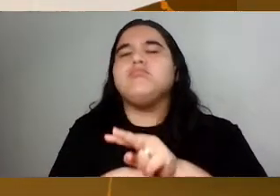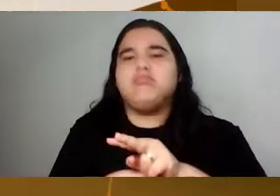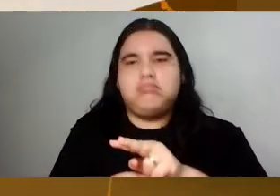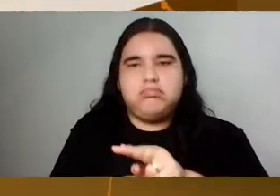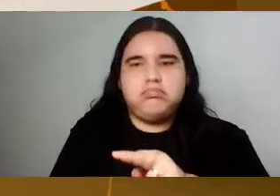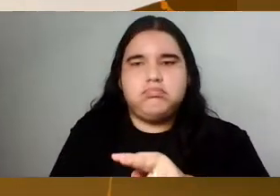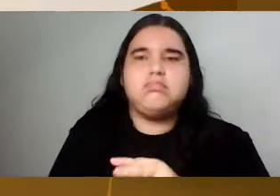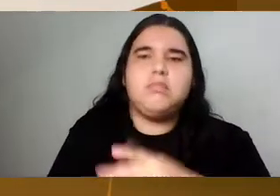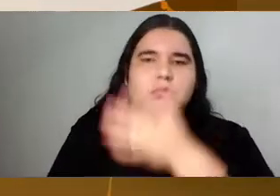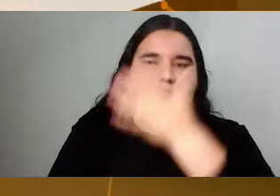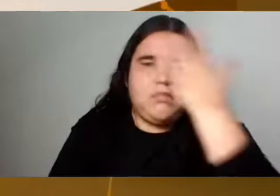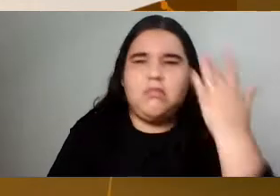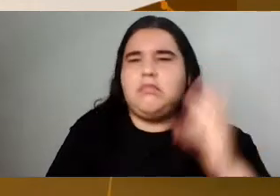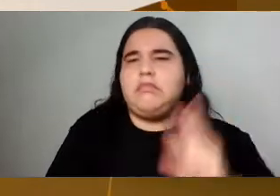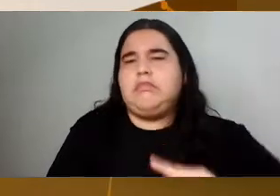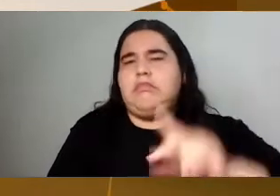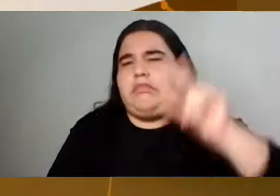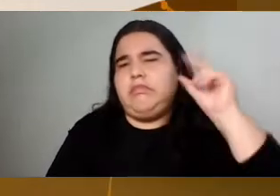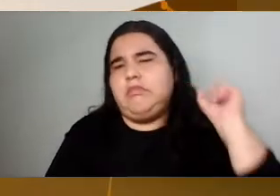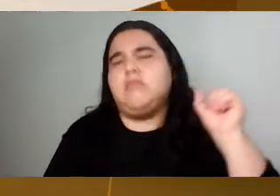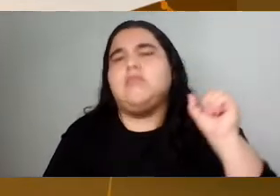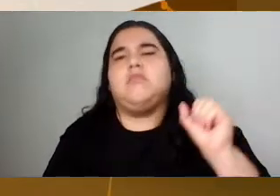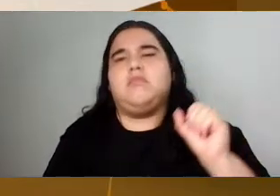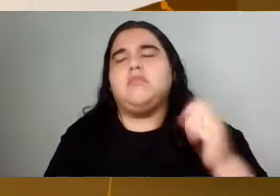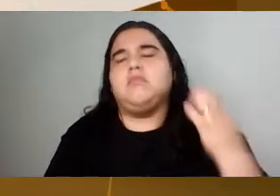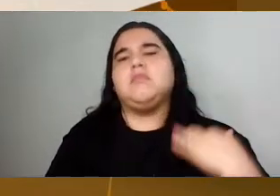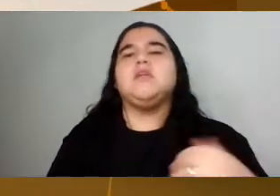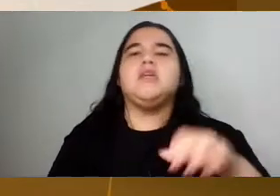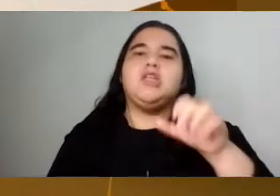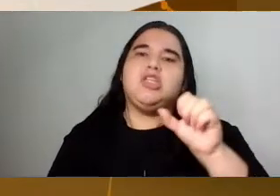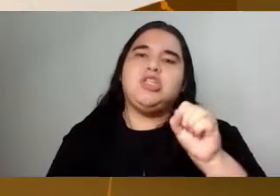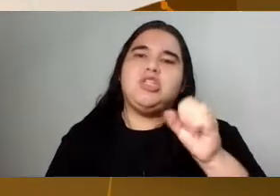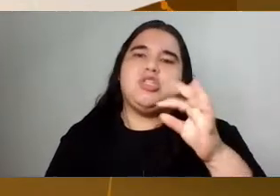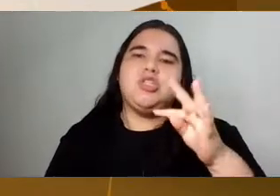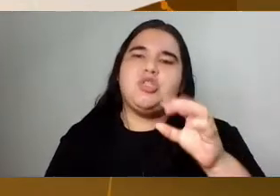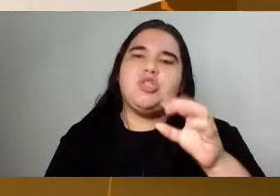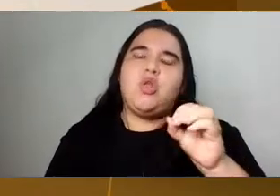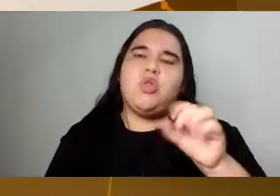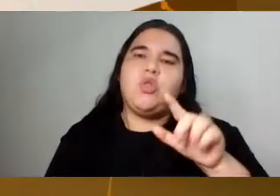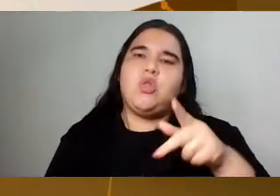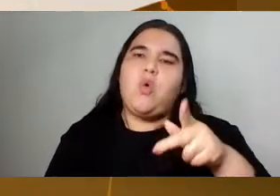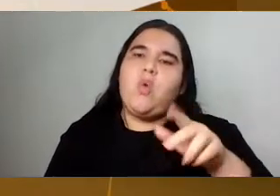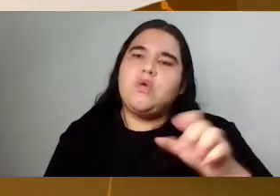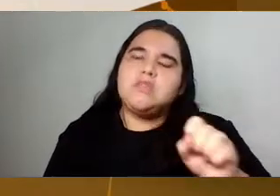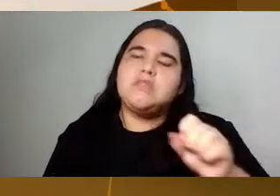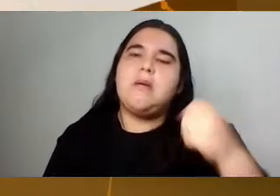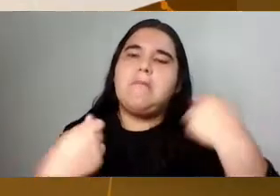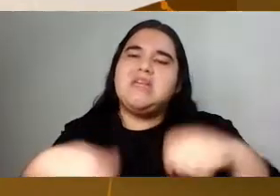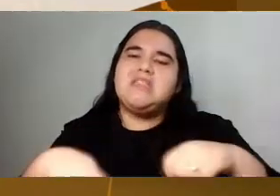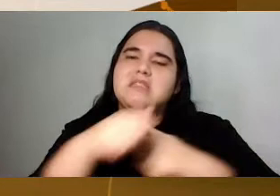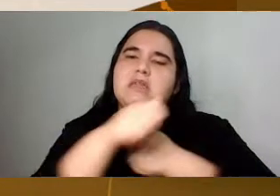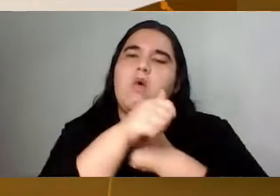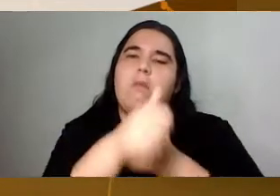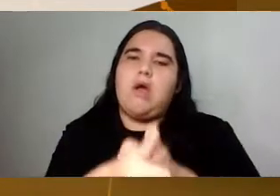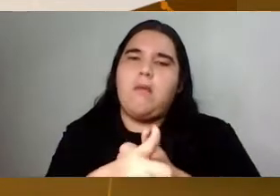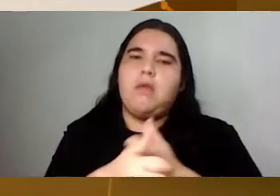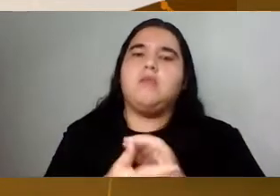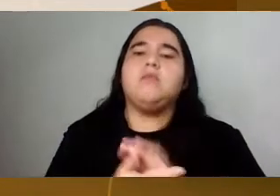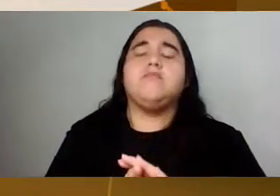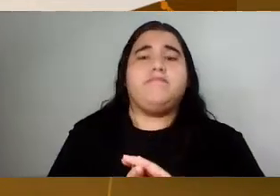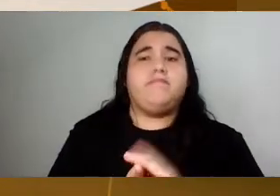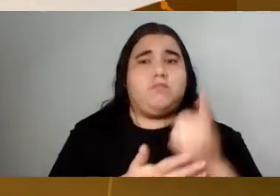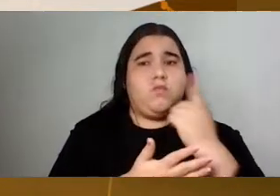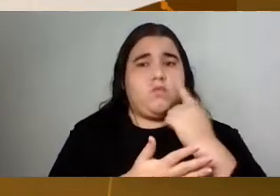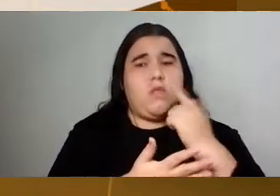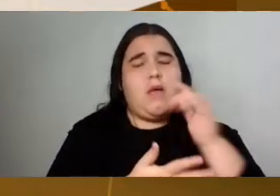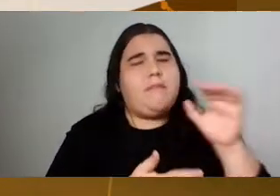da Stokes ainda, uma máquina muito robusta. Mas, como dito, precisa desse acompanhamento. Vamos fazer uma ilustração aqui